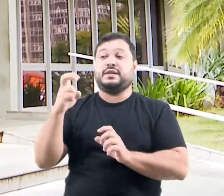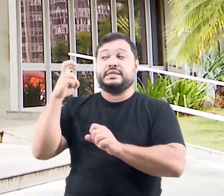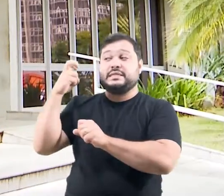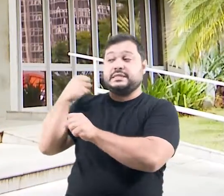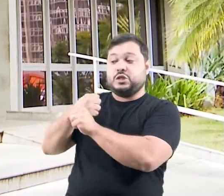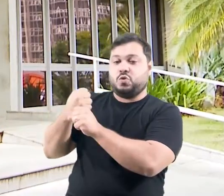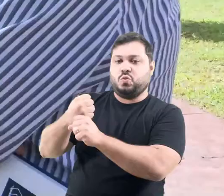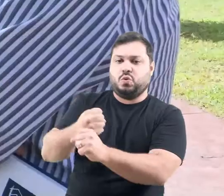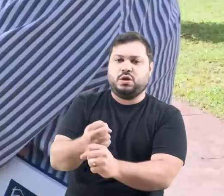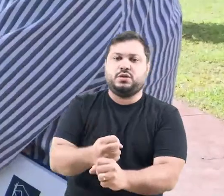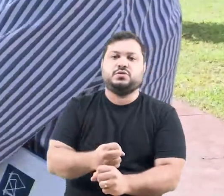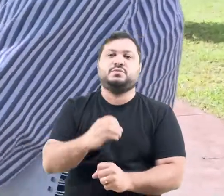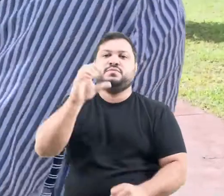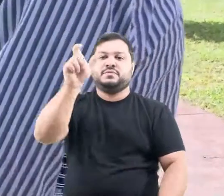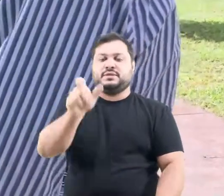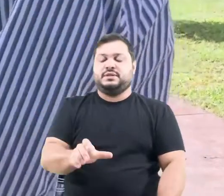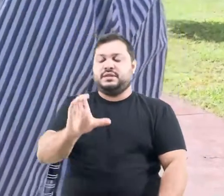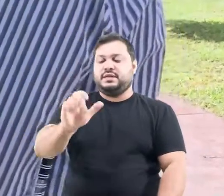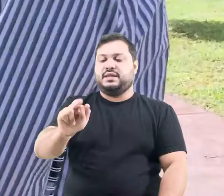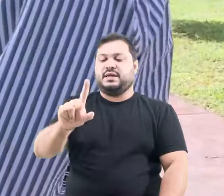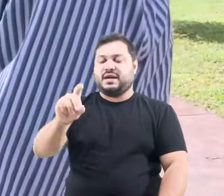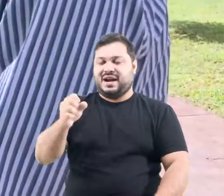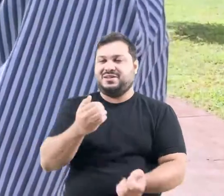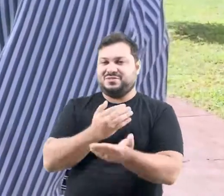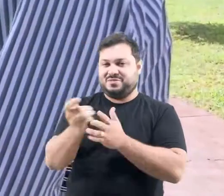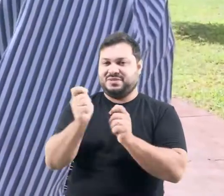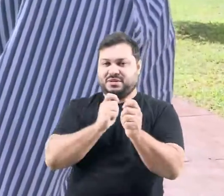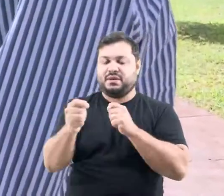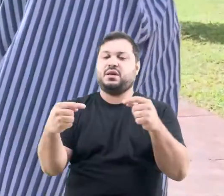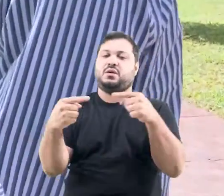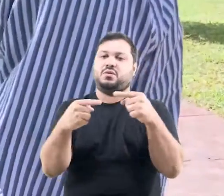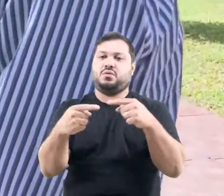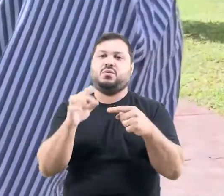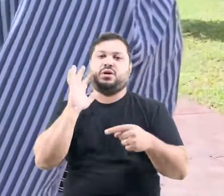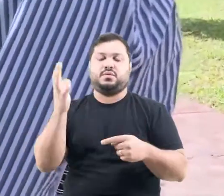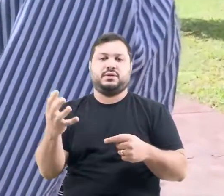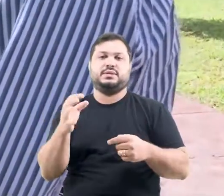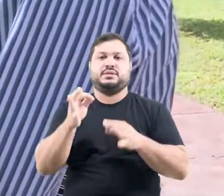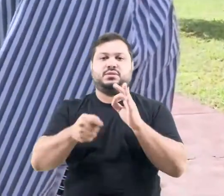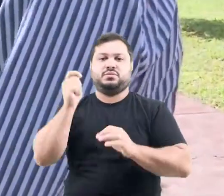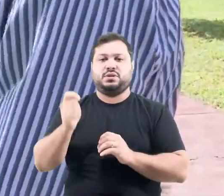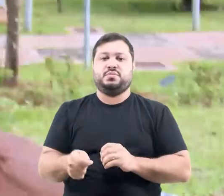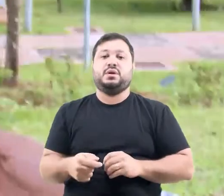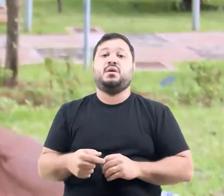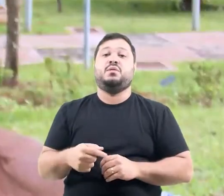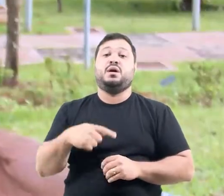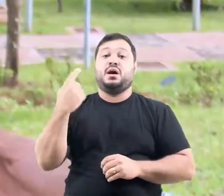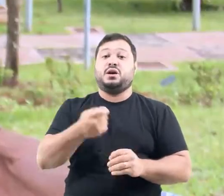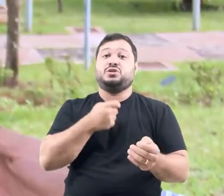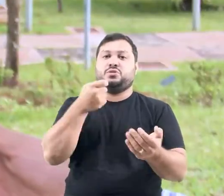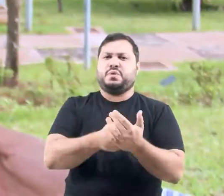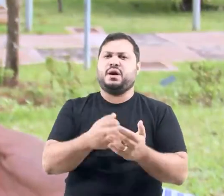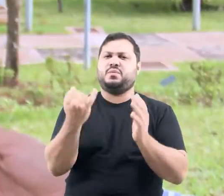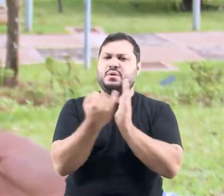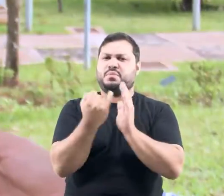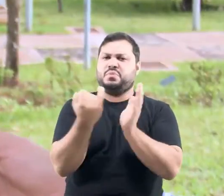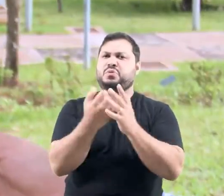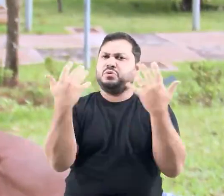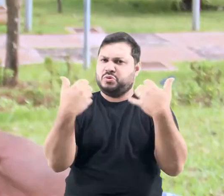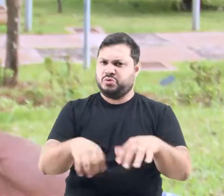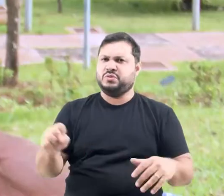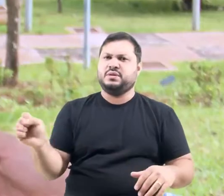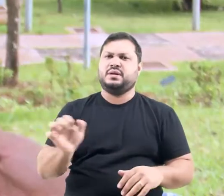últimos 5 anos. O Carlos, do início da nossa matéria, concorda com a decisão do tribunal. A gente já paga um imposto assim